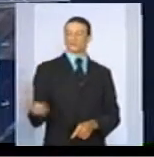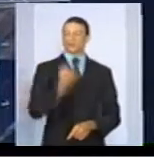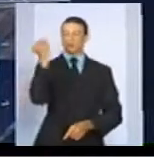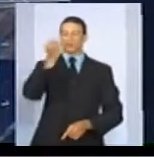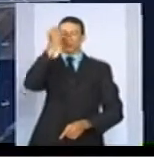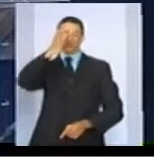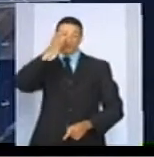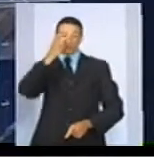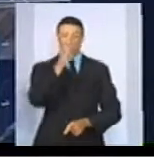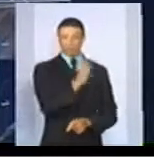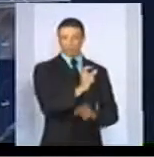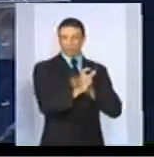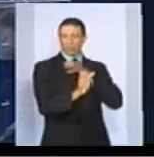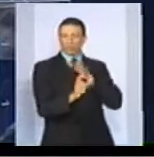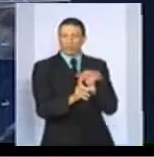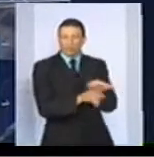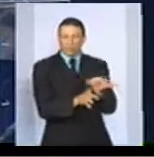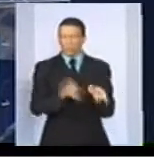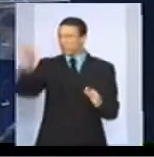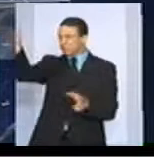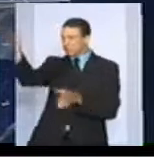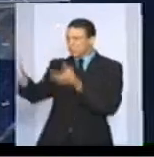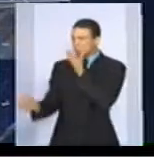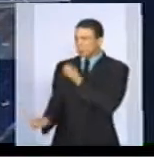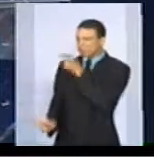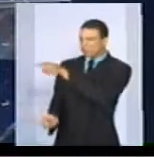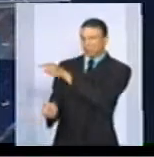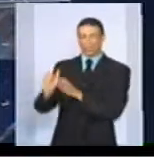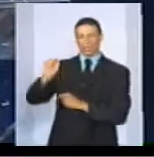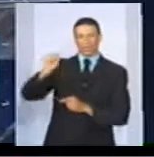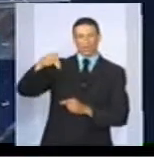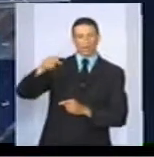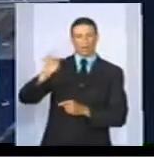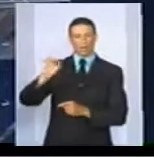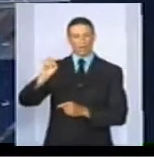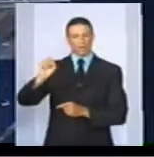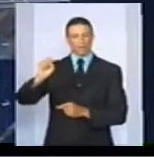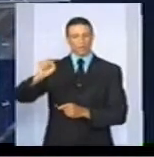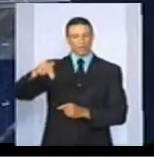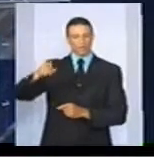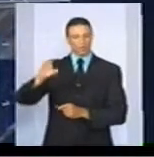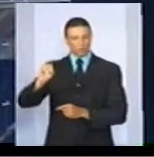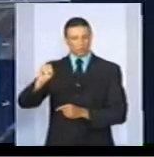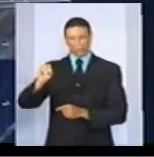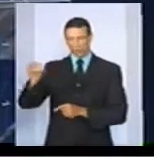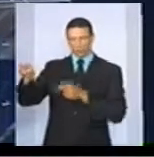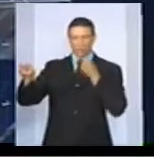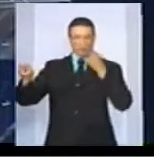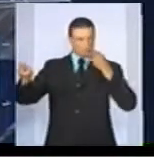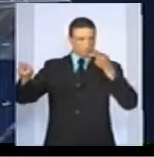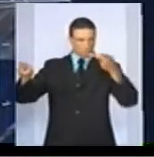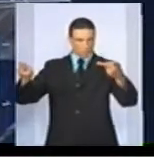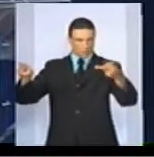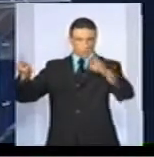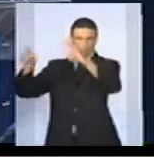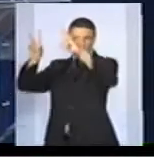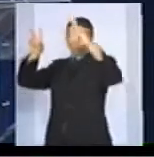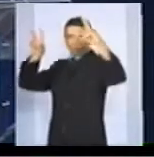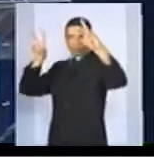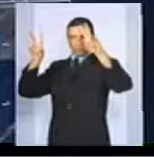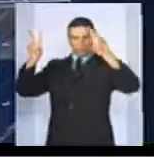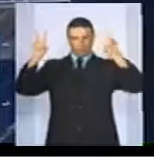observação de José Afonso da Silva abro aspas uma importante condição da